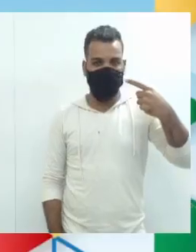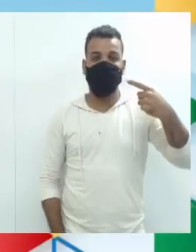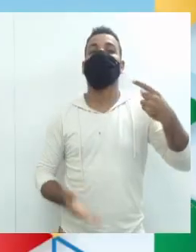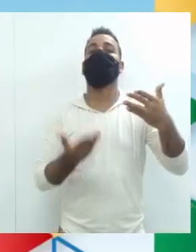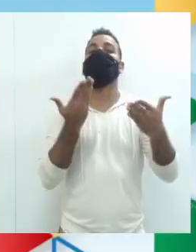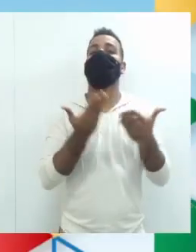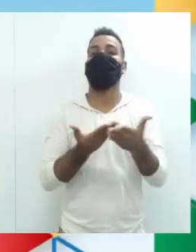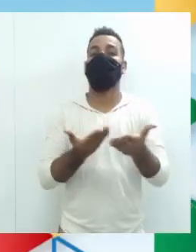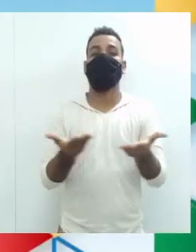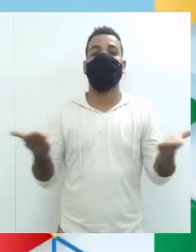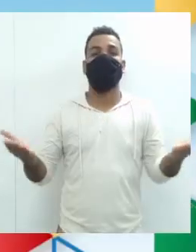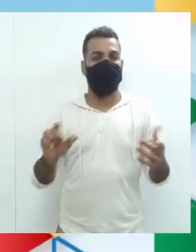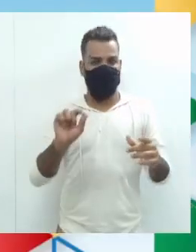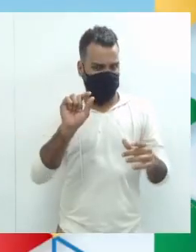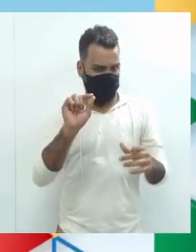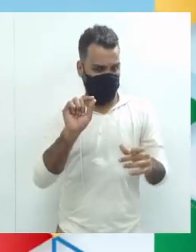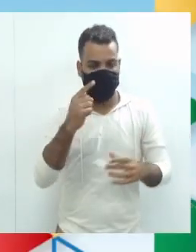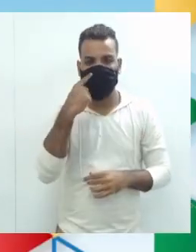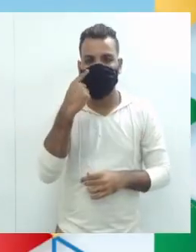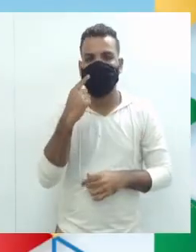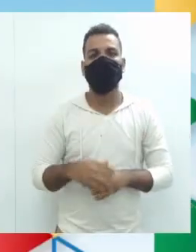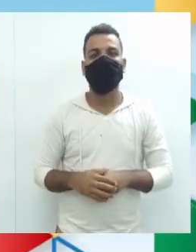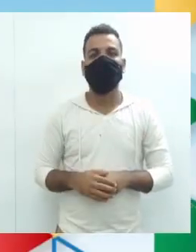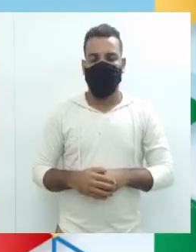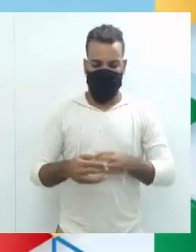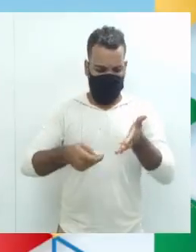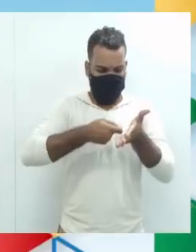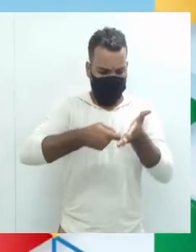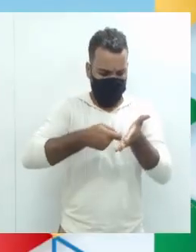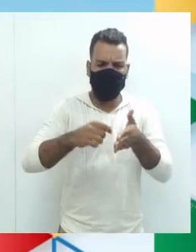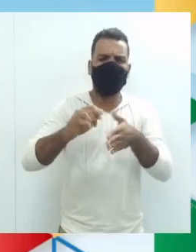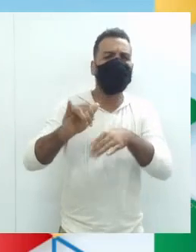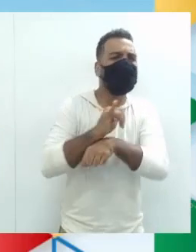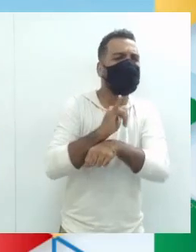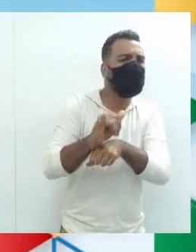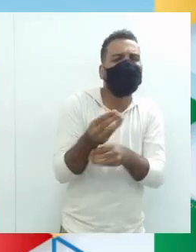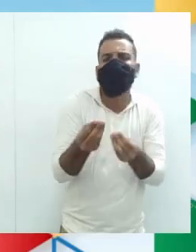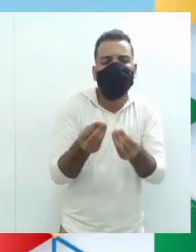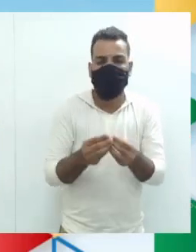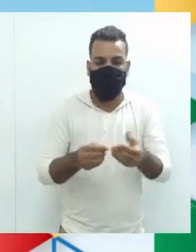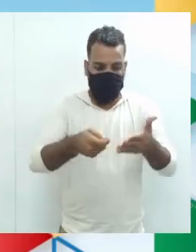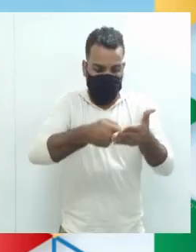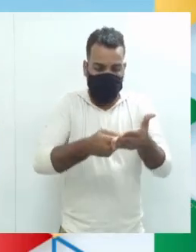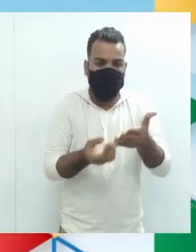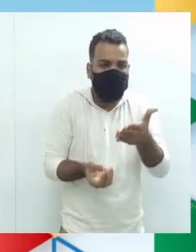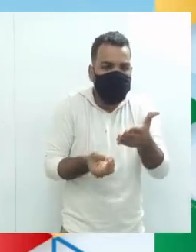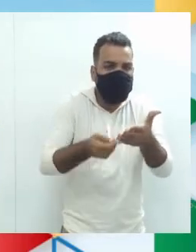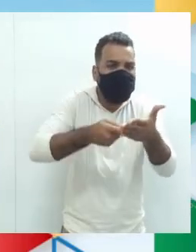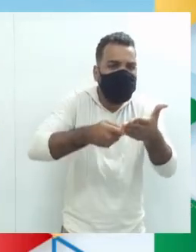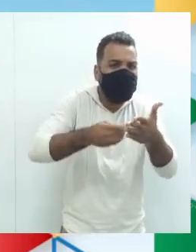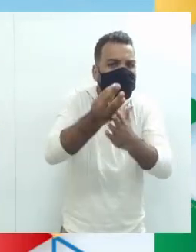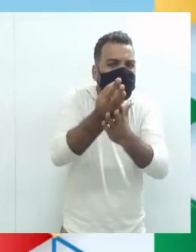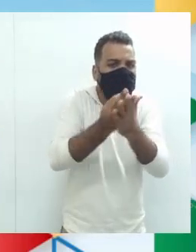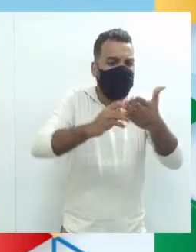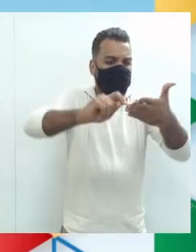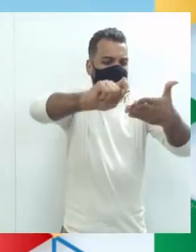vamos trabalhar as estratégias de escrita, produção e edição de